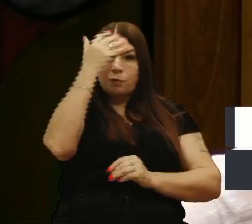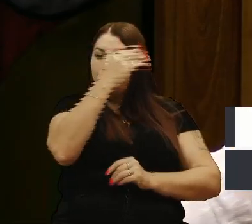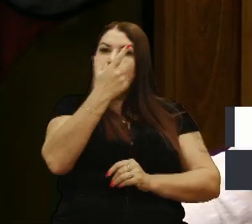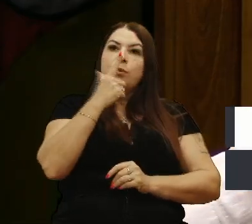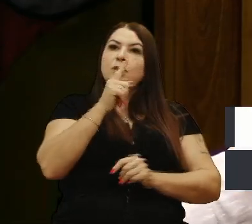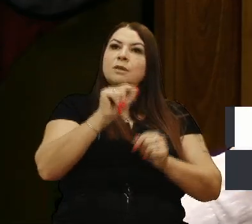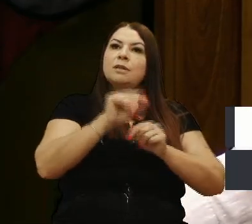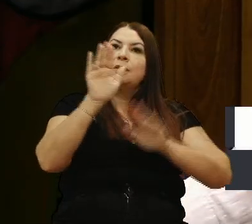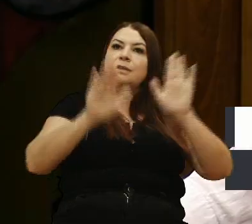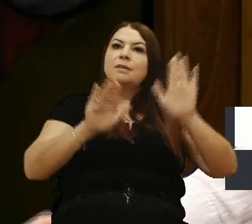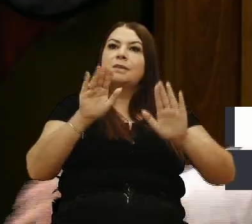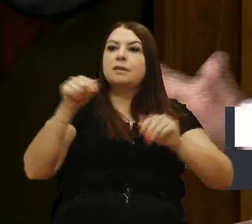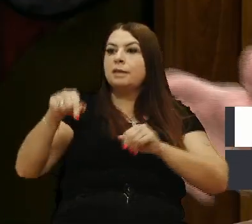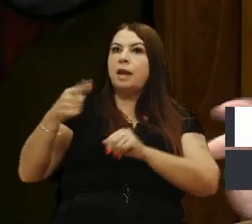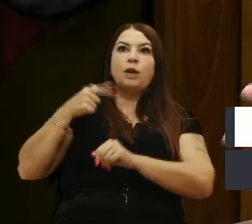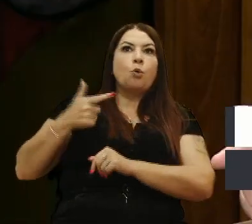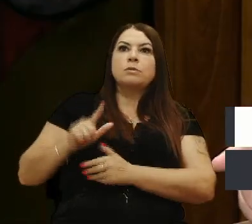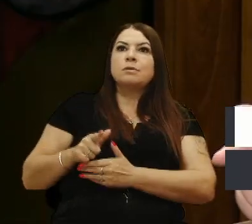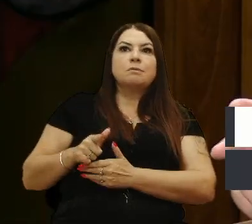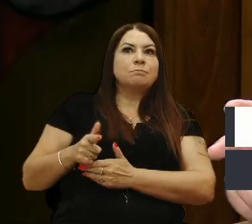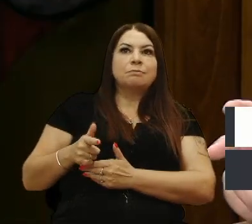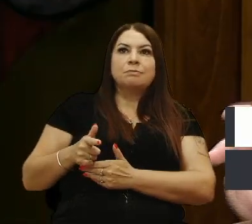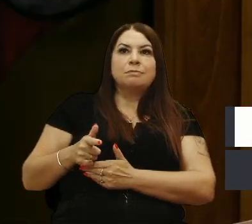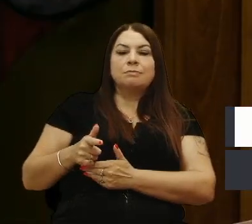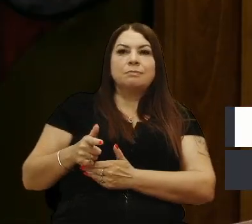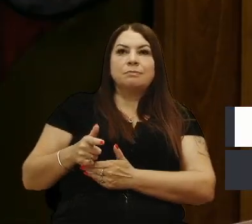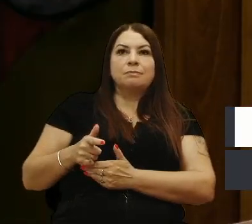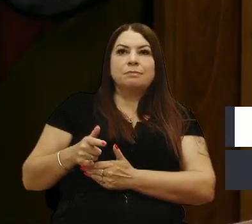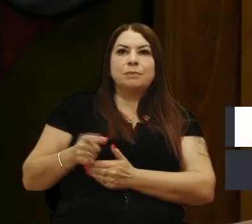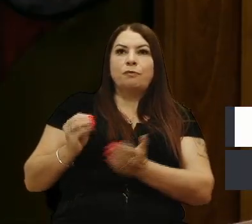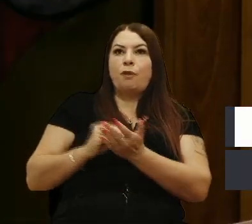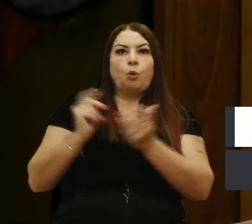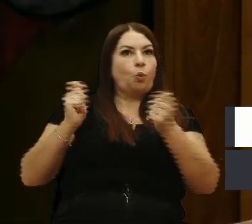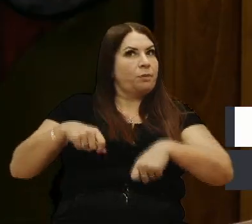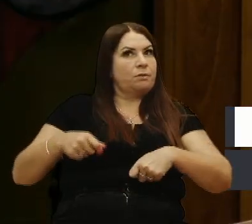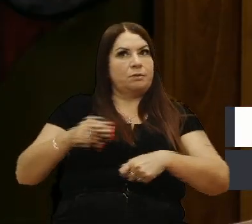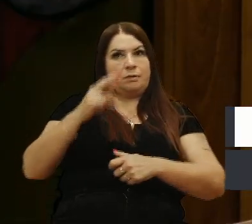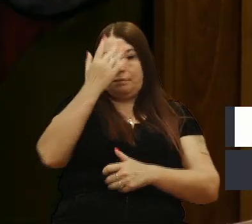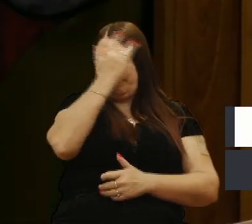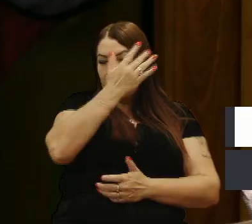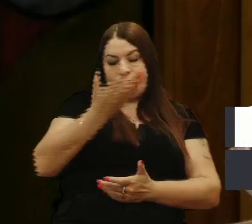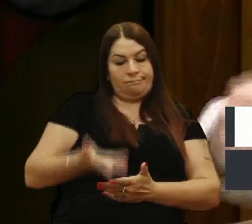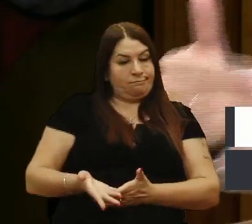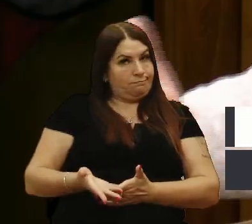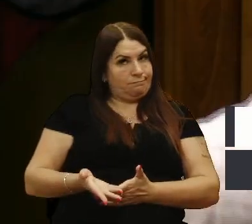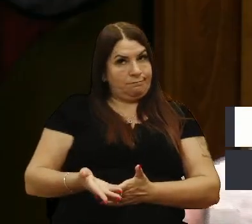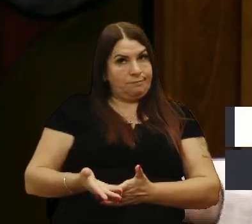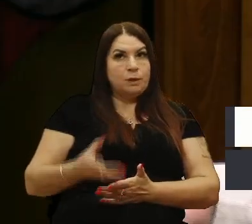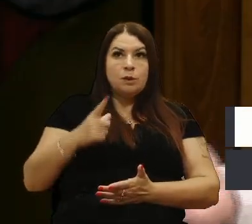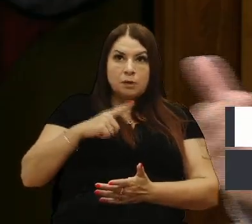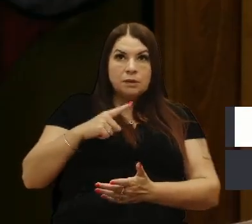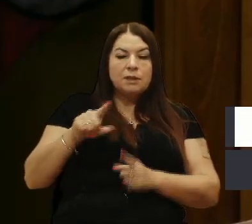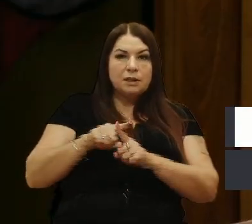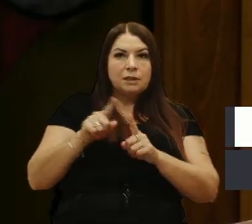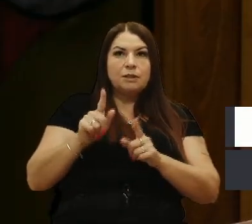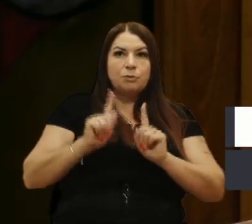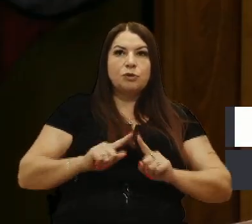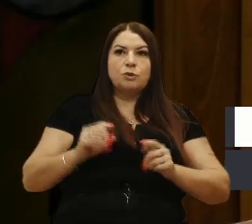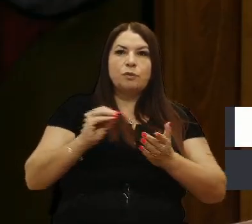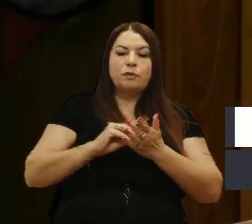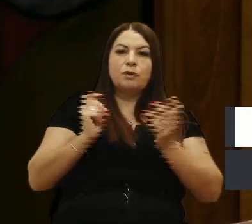conseguem licitar, o prefeito não consegue? Por mera incompetência do prefeito Adiló. Então, nós temos uma gestão totalmente